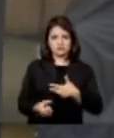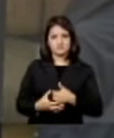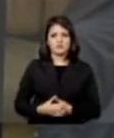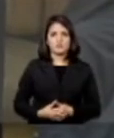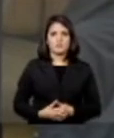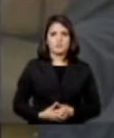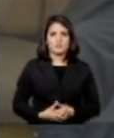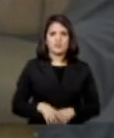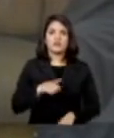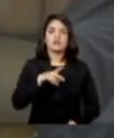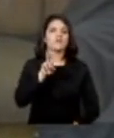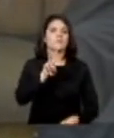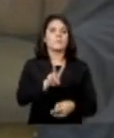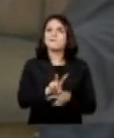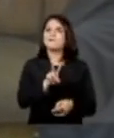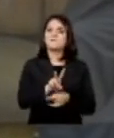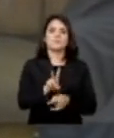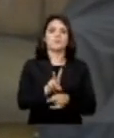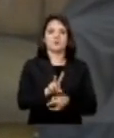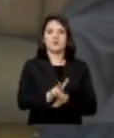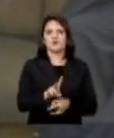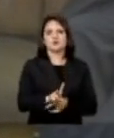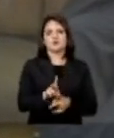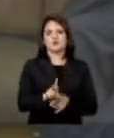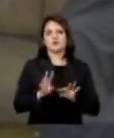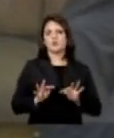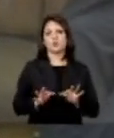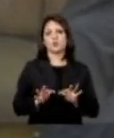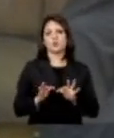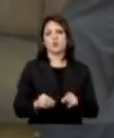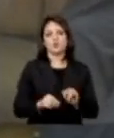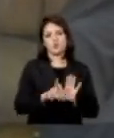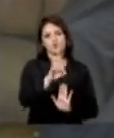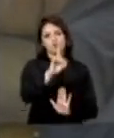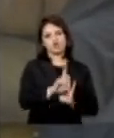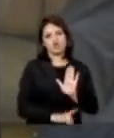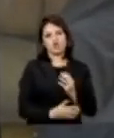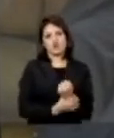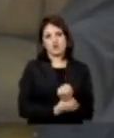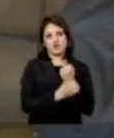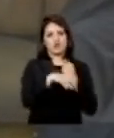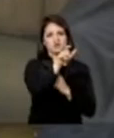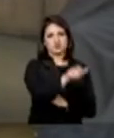atribuiu proteção máxima aos direitos e garantias individuais,